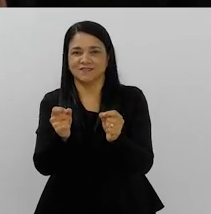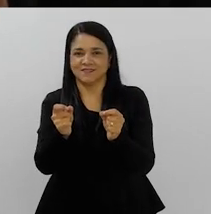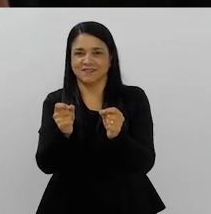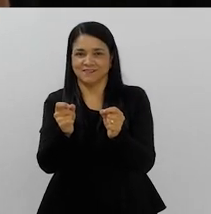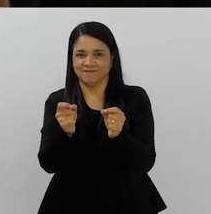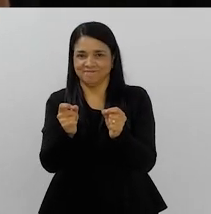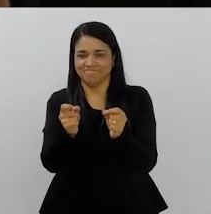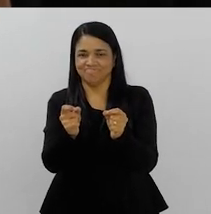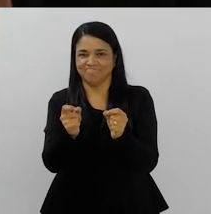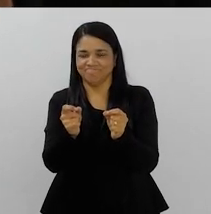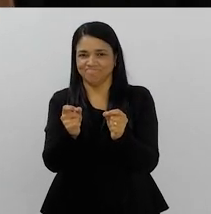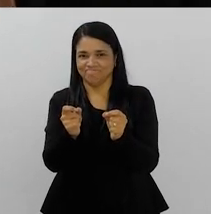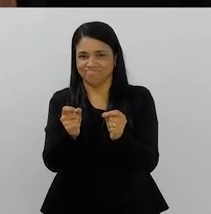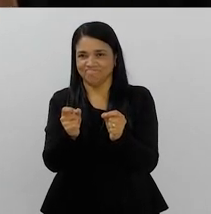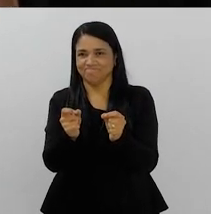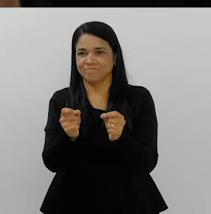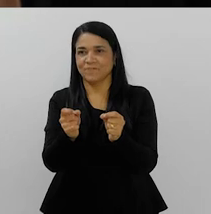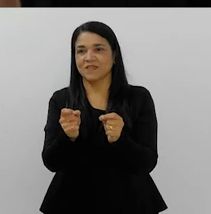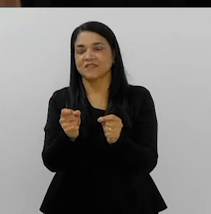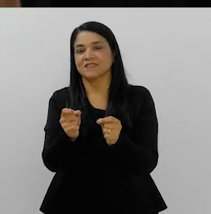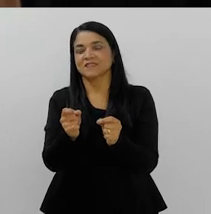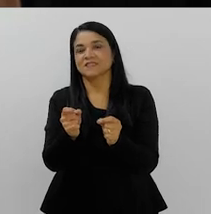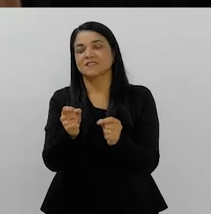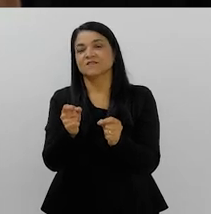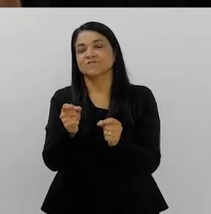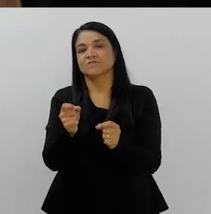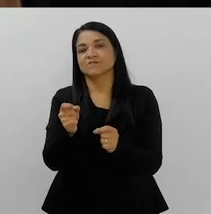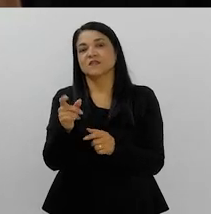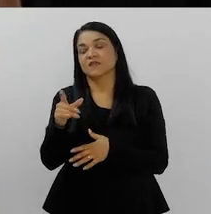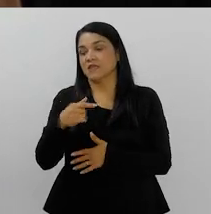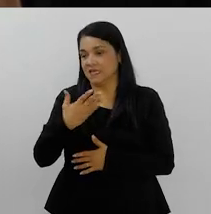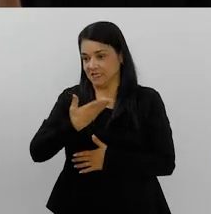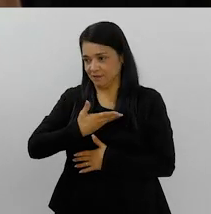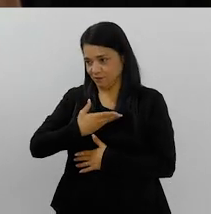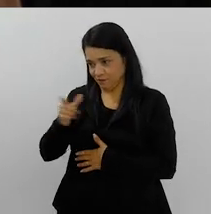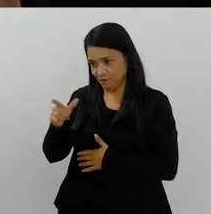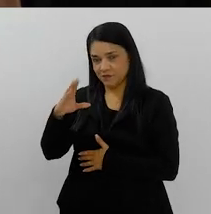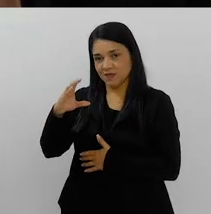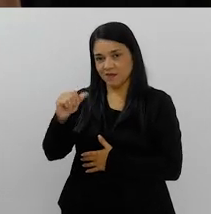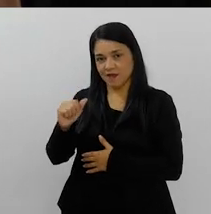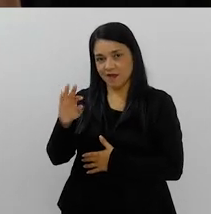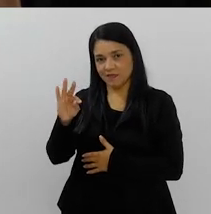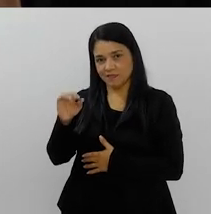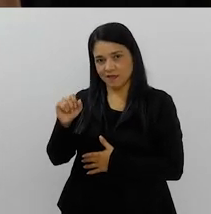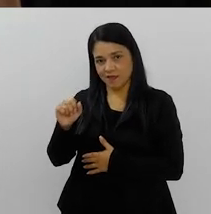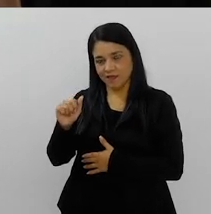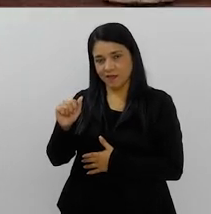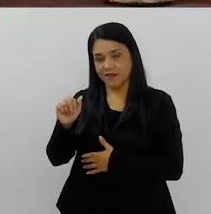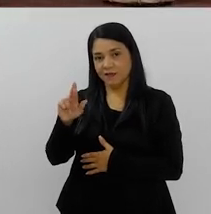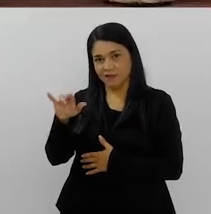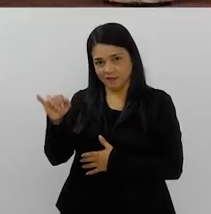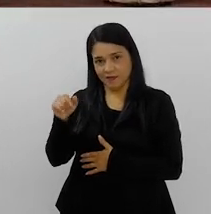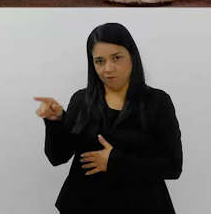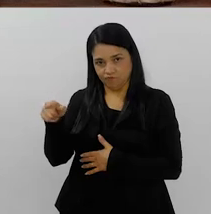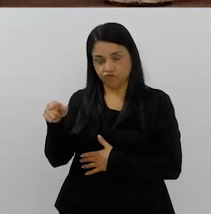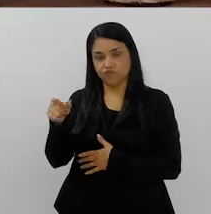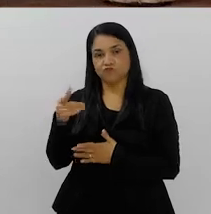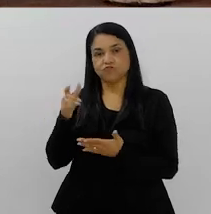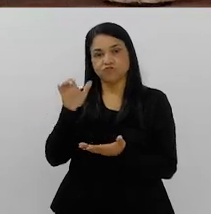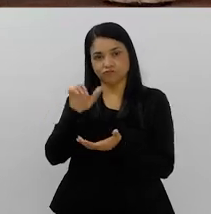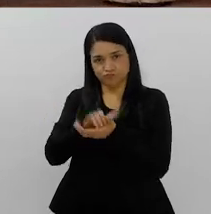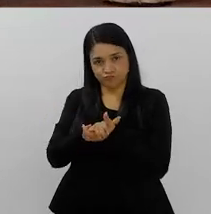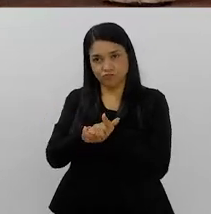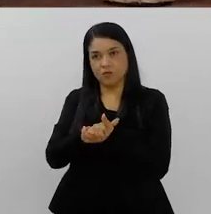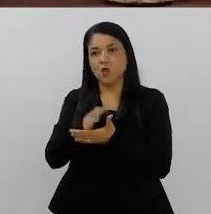câncer de mama né a a companheira de Catarina né que é